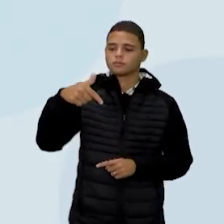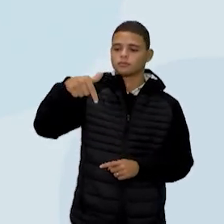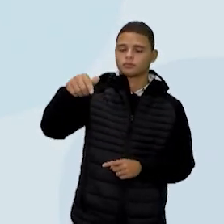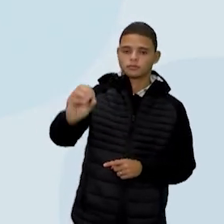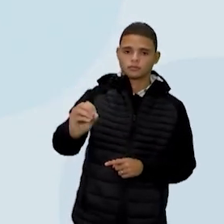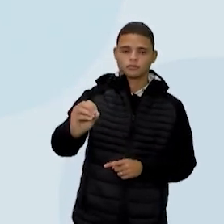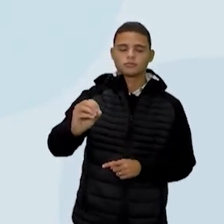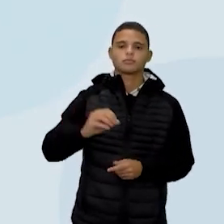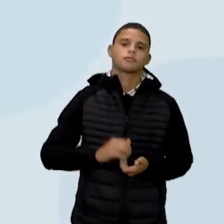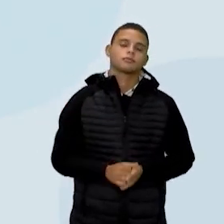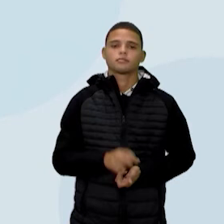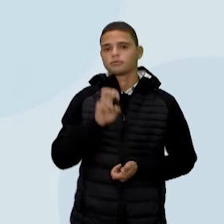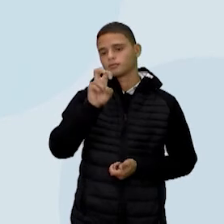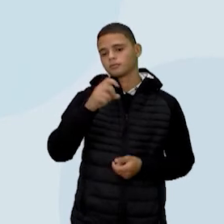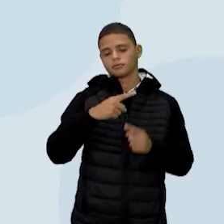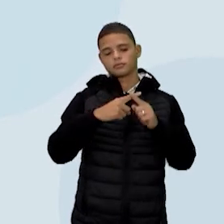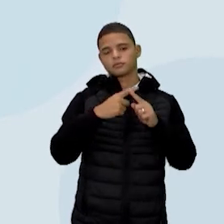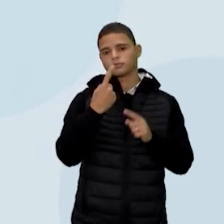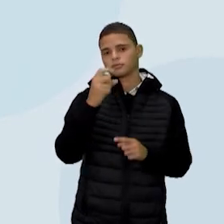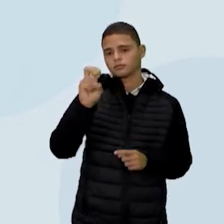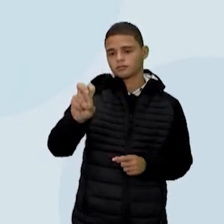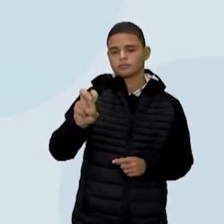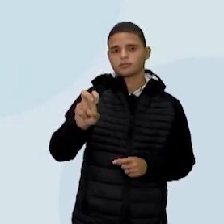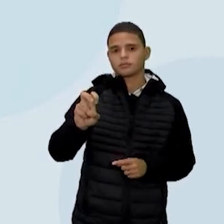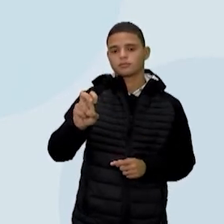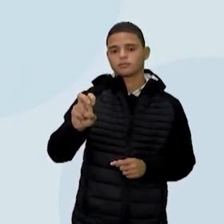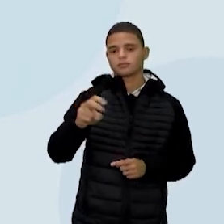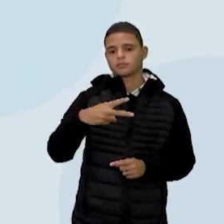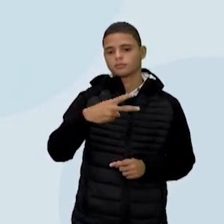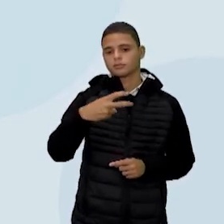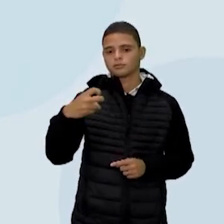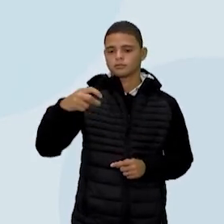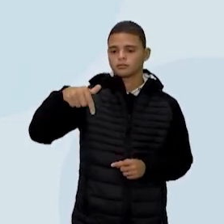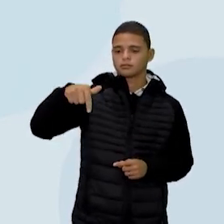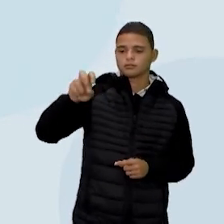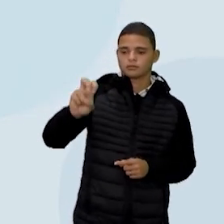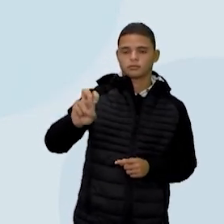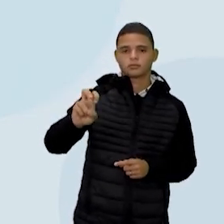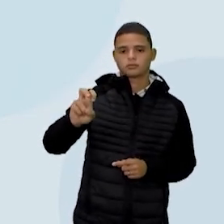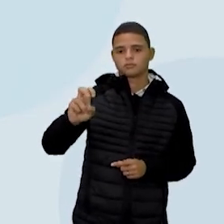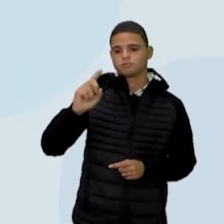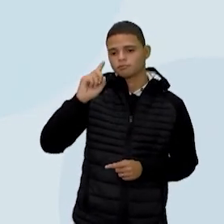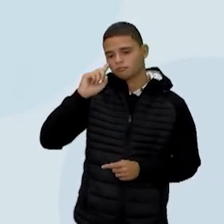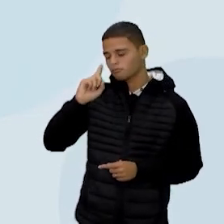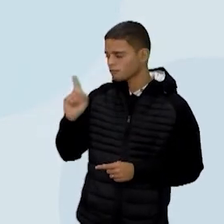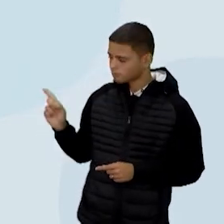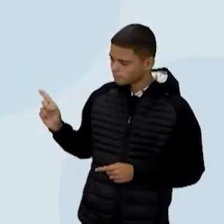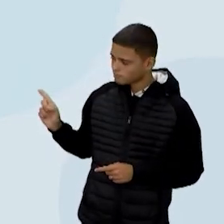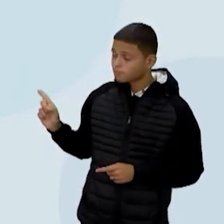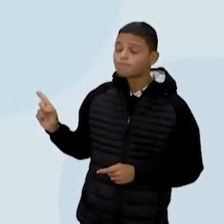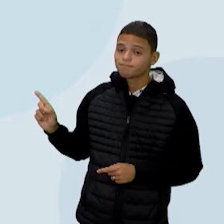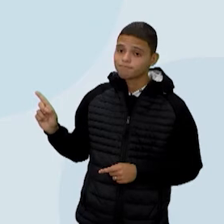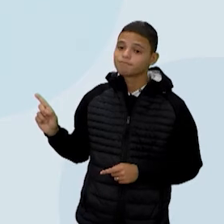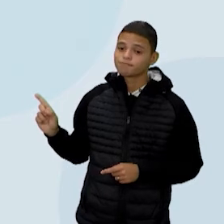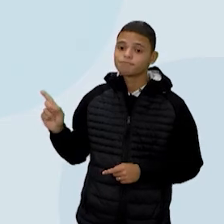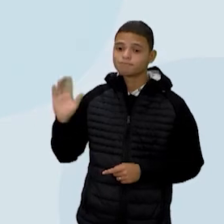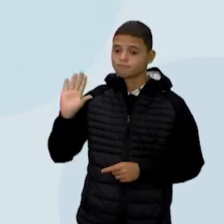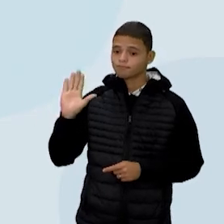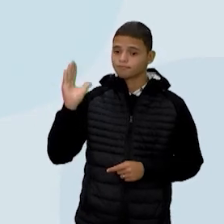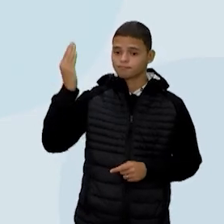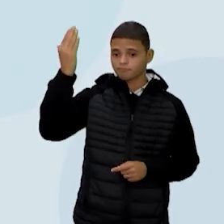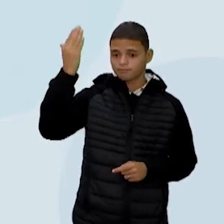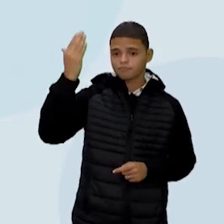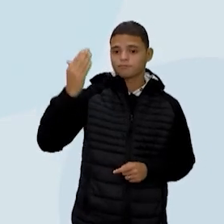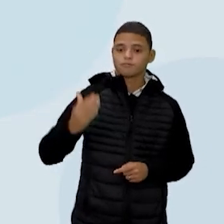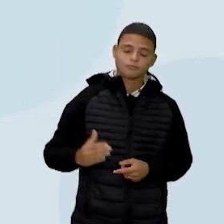os 5 vezes 15 vai dar para nós os 75. Então, não é uma proporcionalidade. E